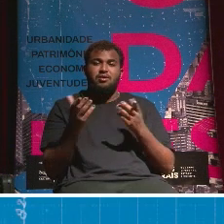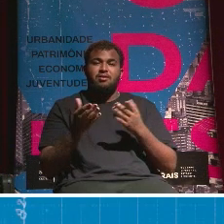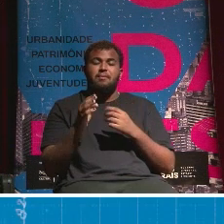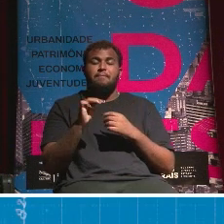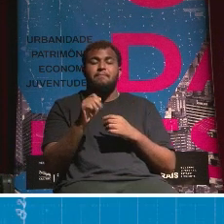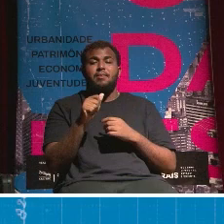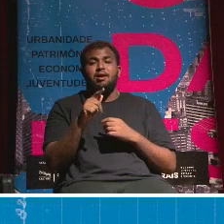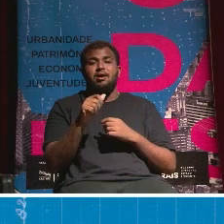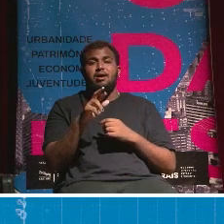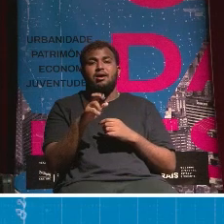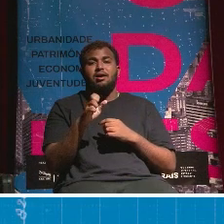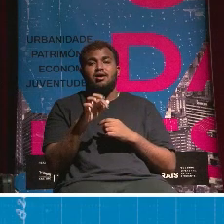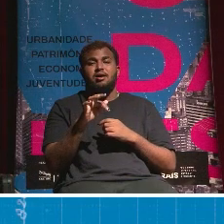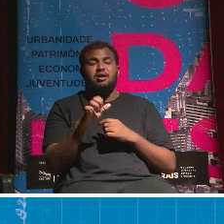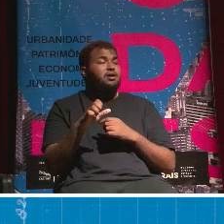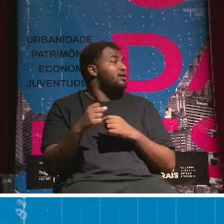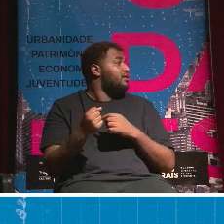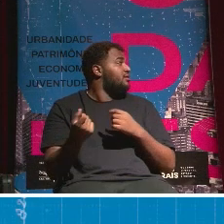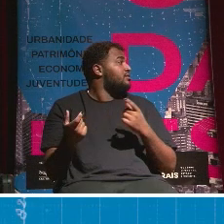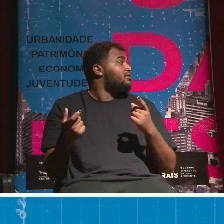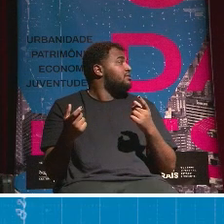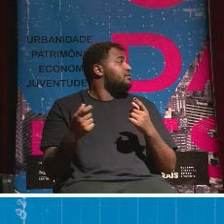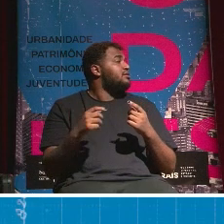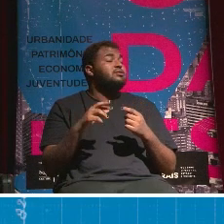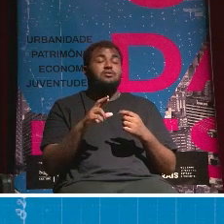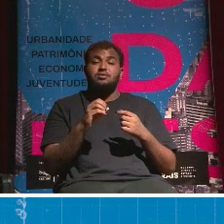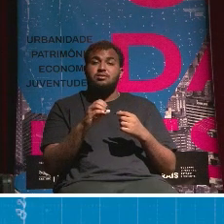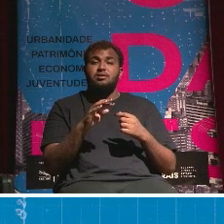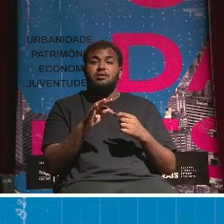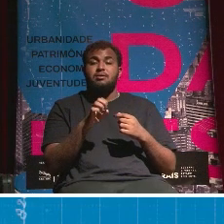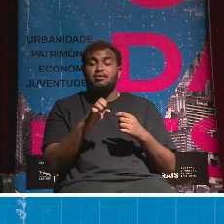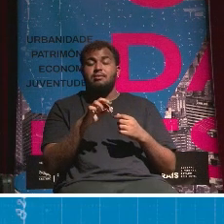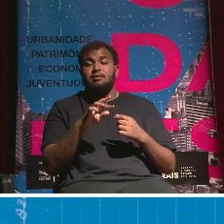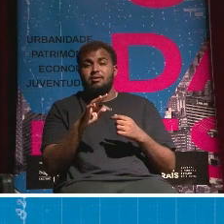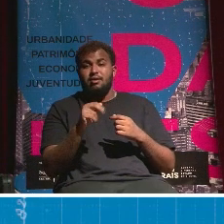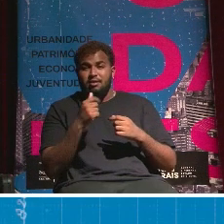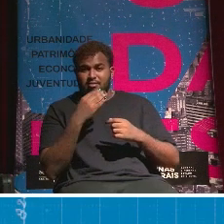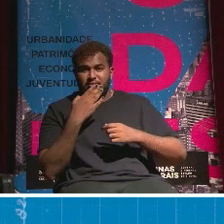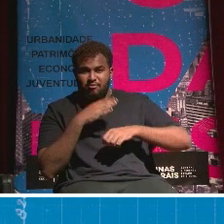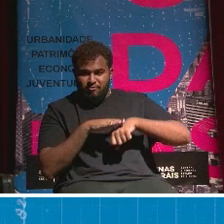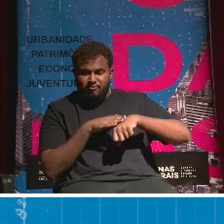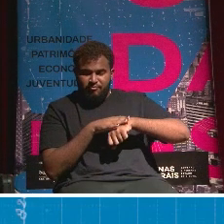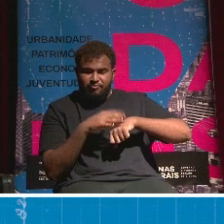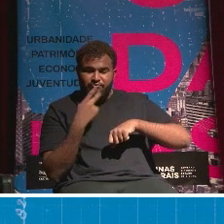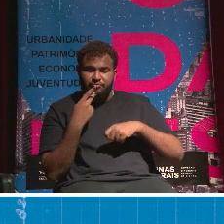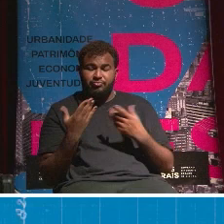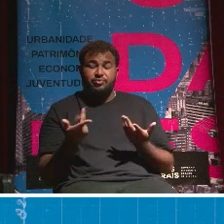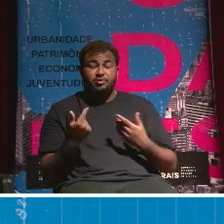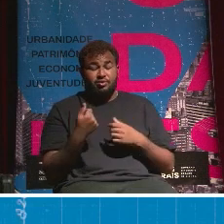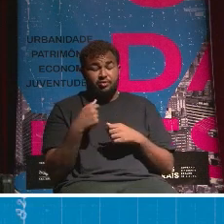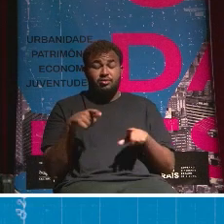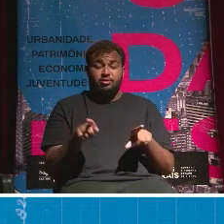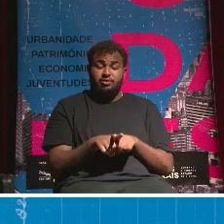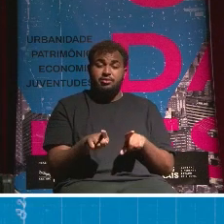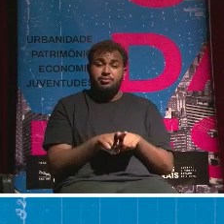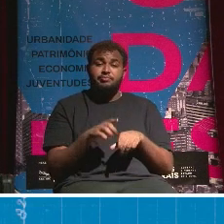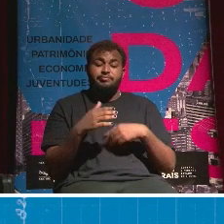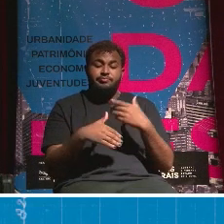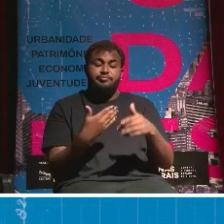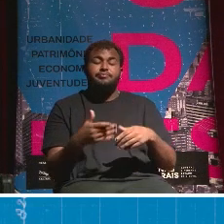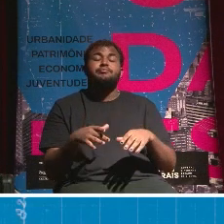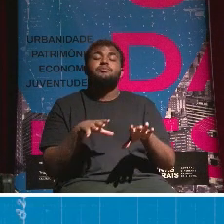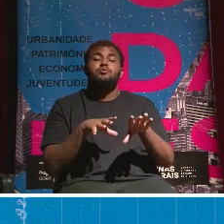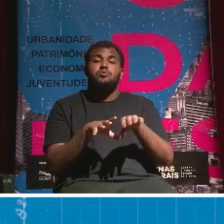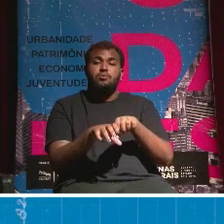magarefes que a Roberta comentou, os agentes como os elos de ligação desse processo, porque eles também têm necessidade de